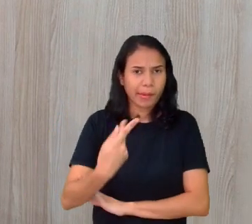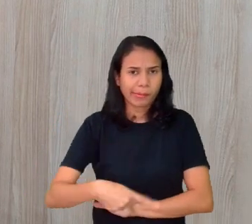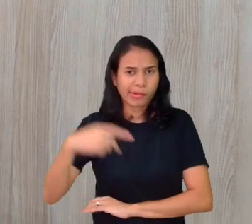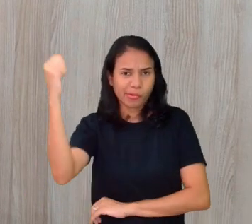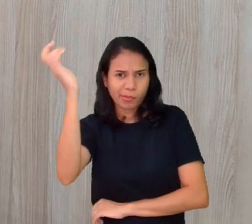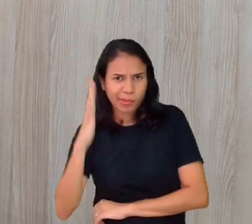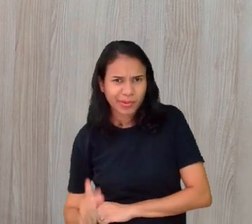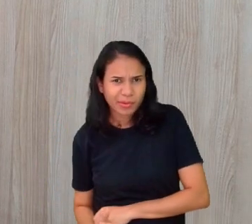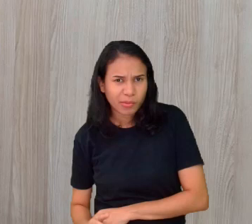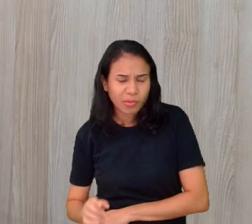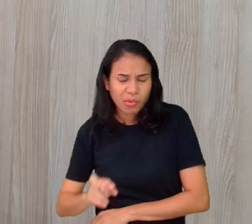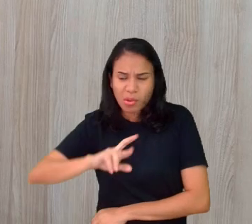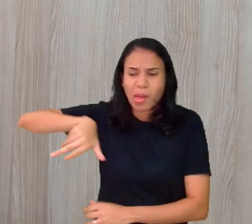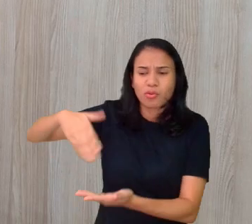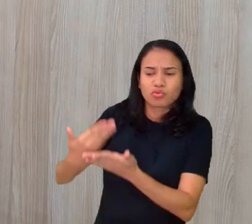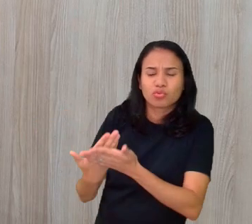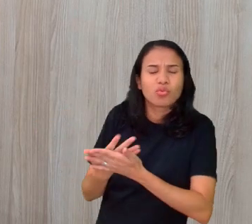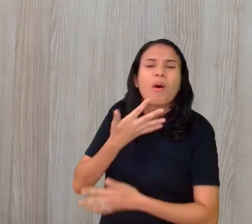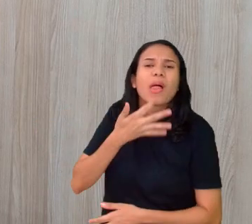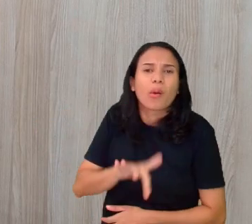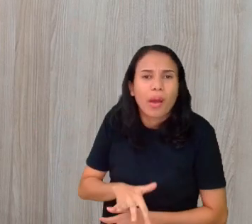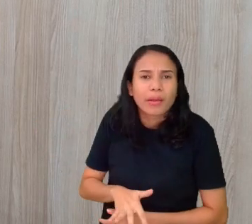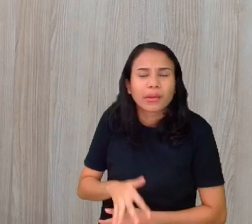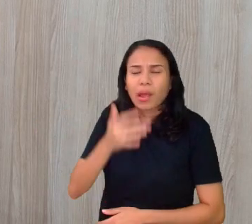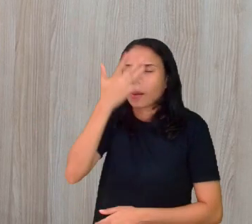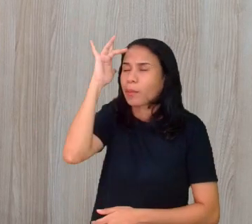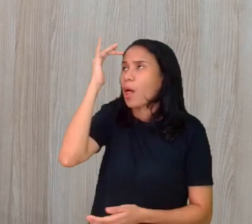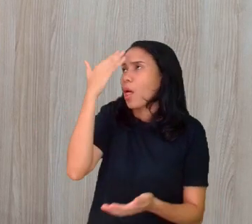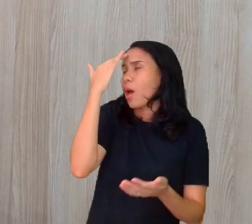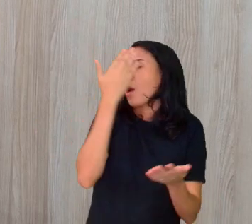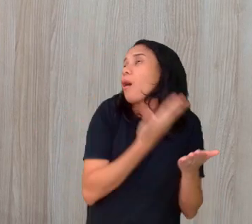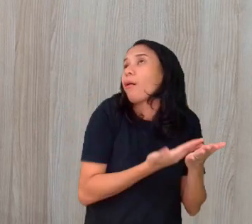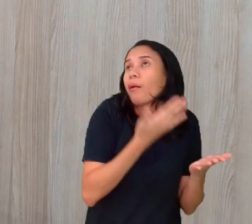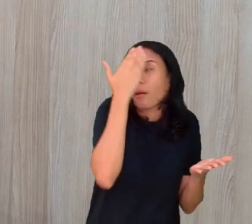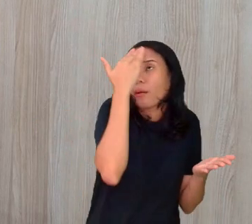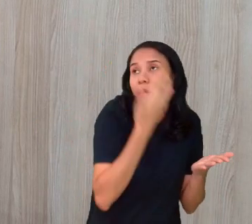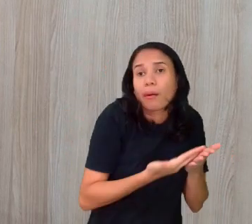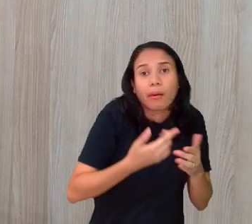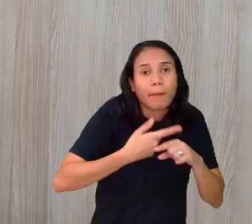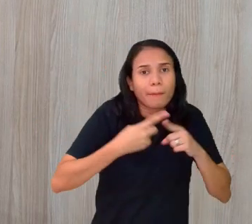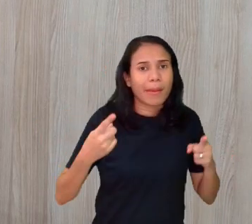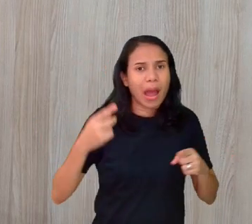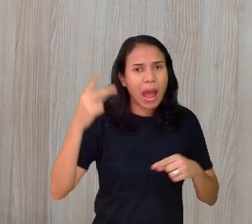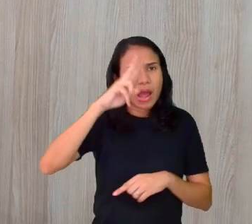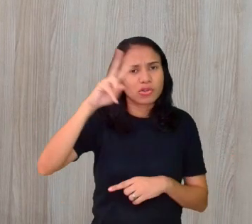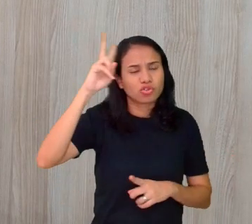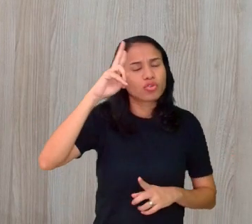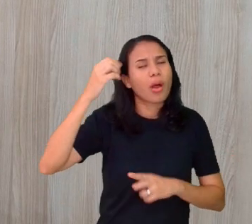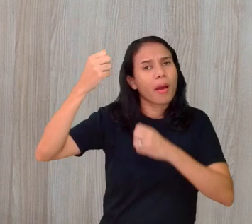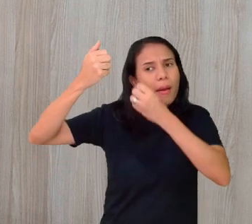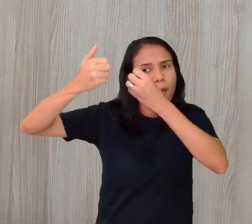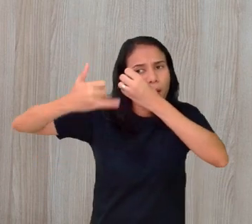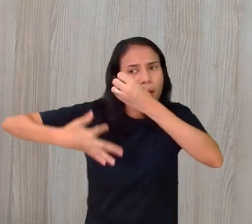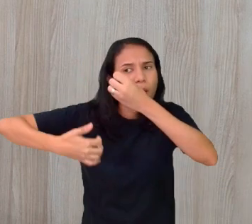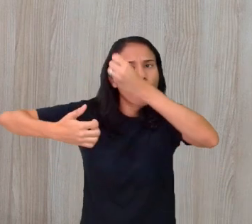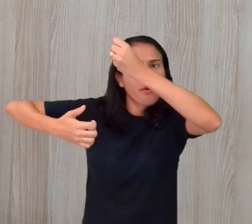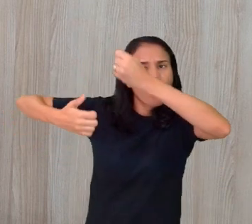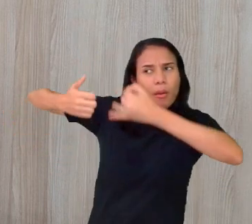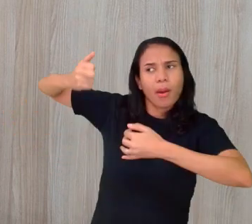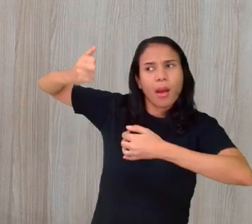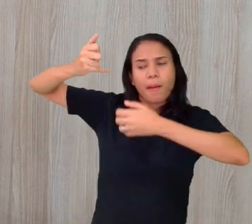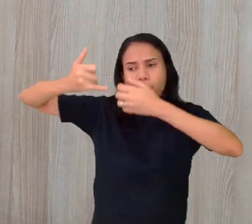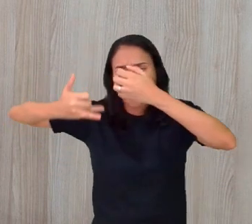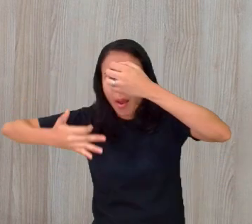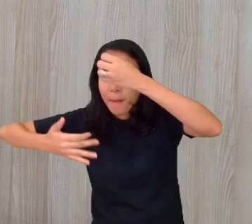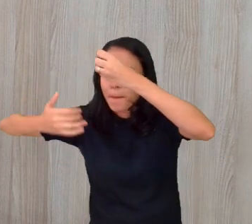conhece, então você tende a acreditar. Mas a história, a partir de várias fontes de pesquisa, né,